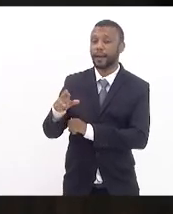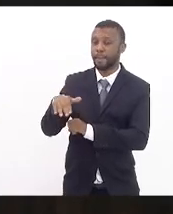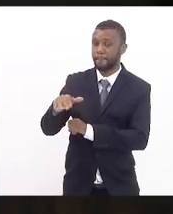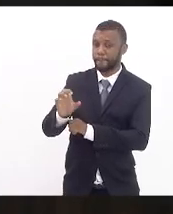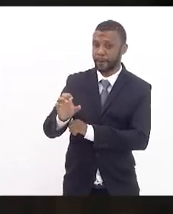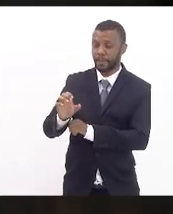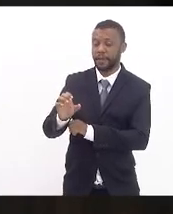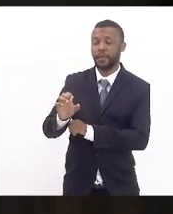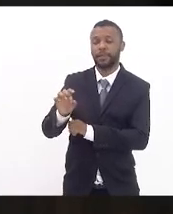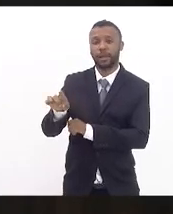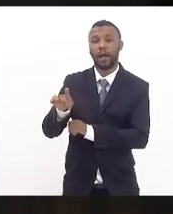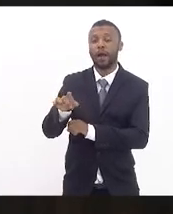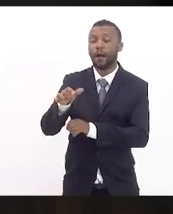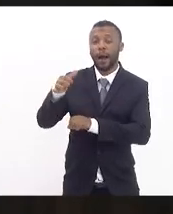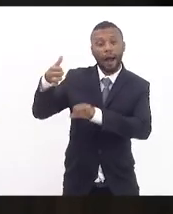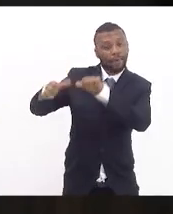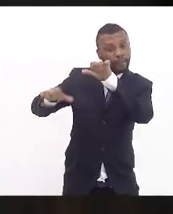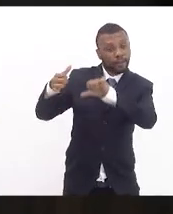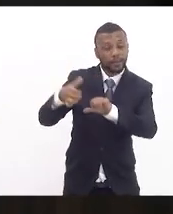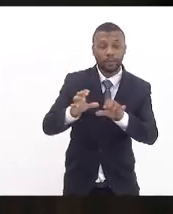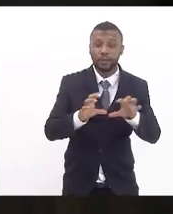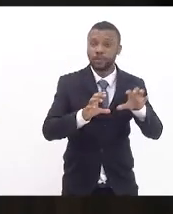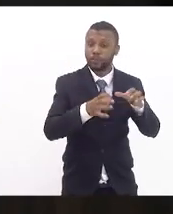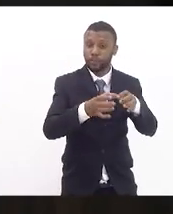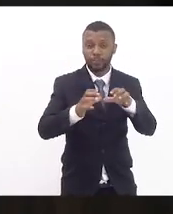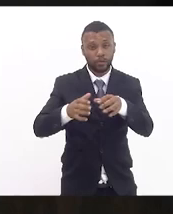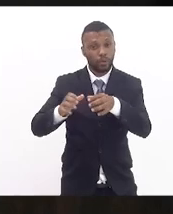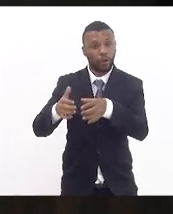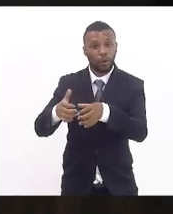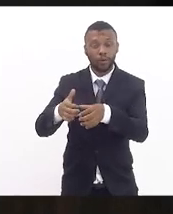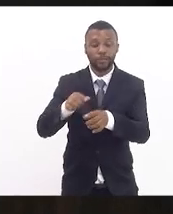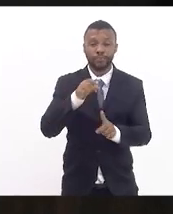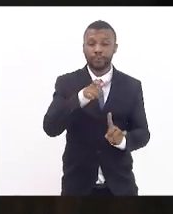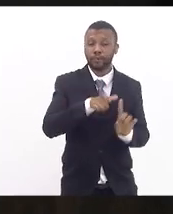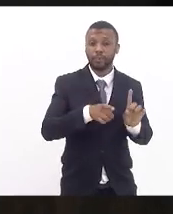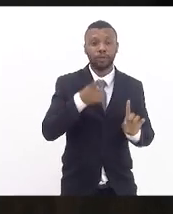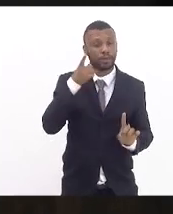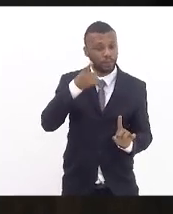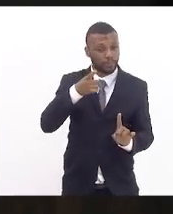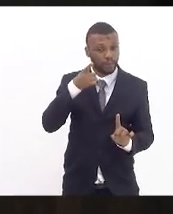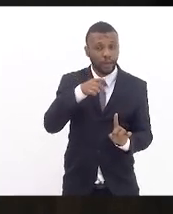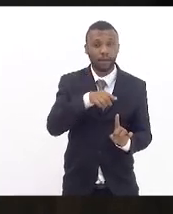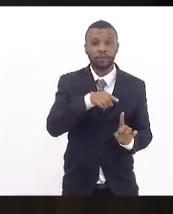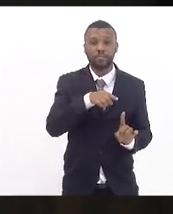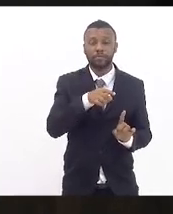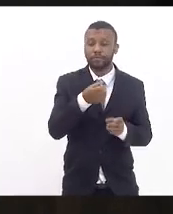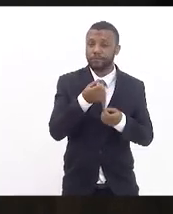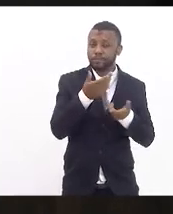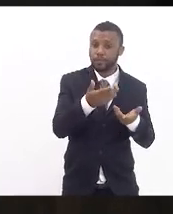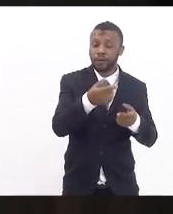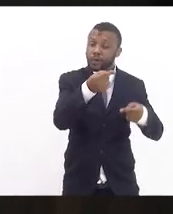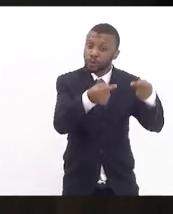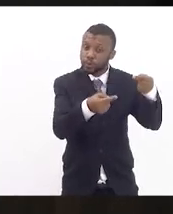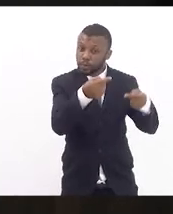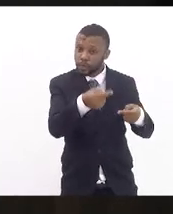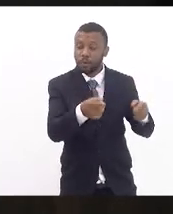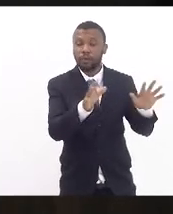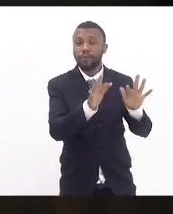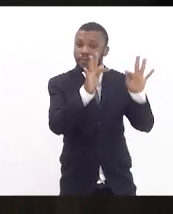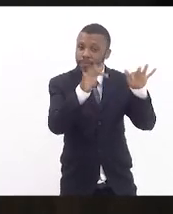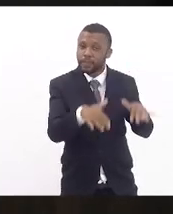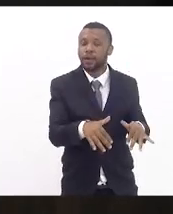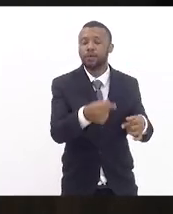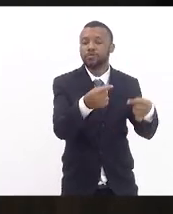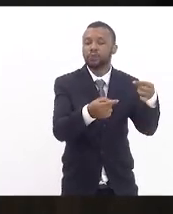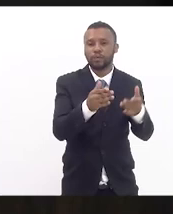Internas e Proporções Externas, favorável, deputado Chico Machado, relator. Senhores que em discussão, não havendo quem queira discutir, encerrada a discussão,